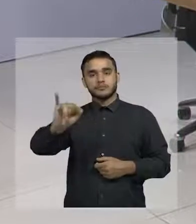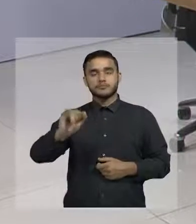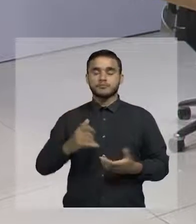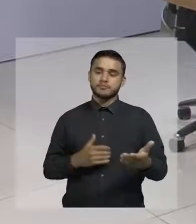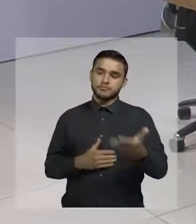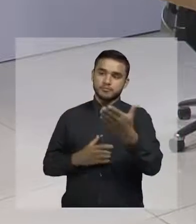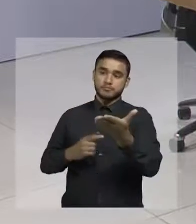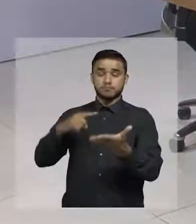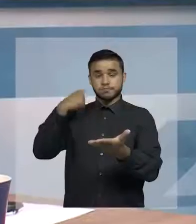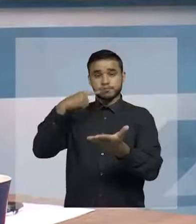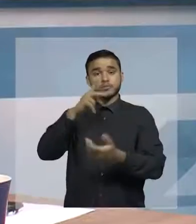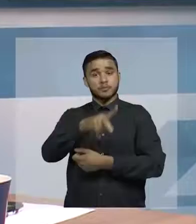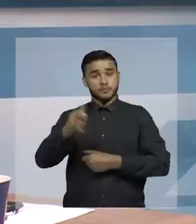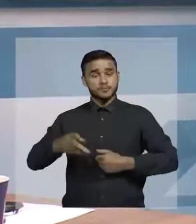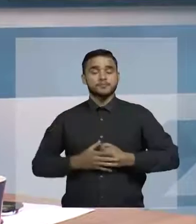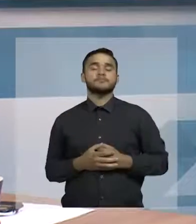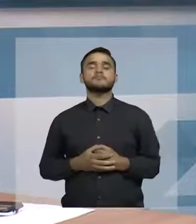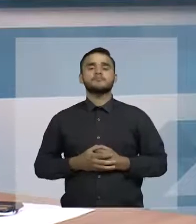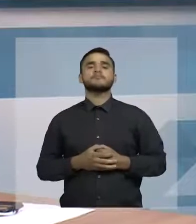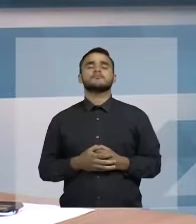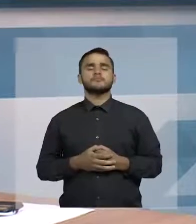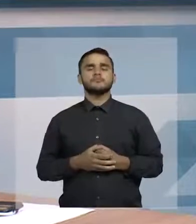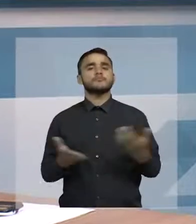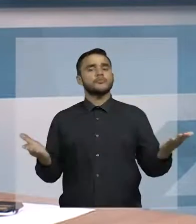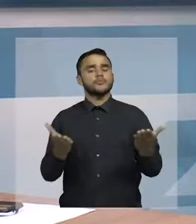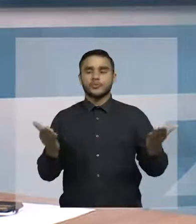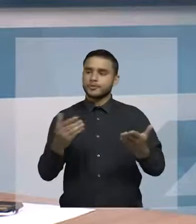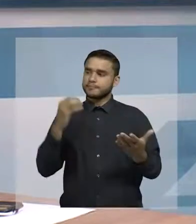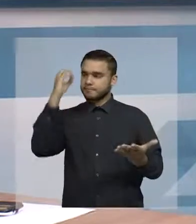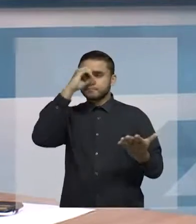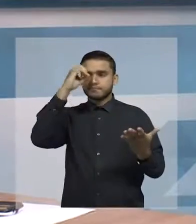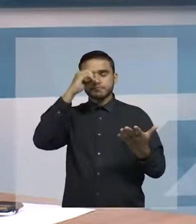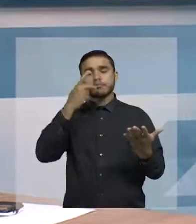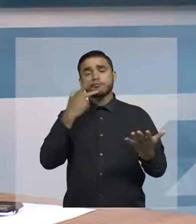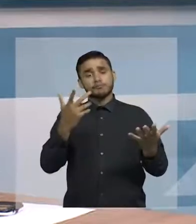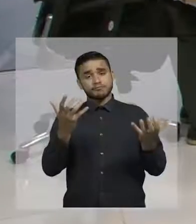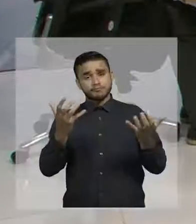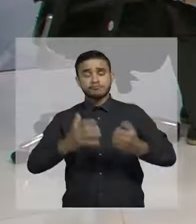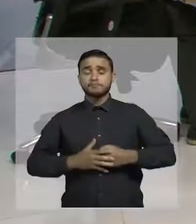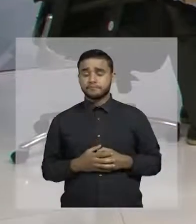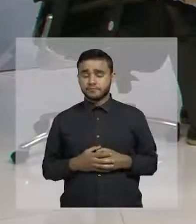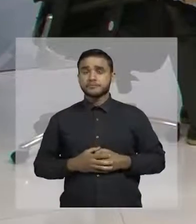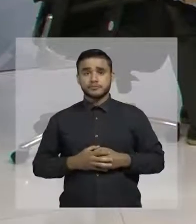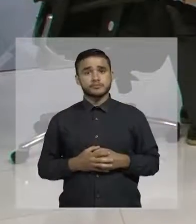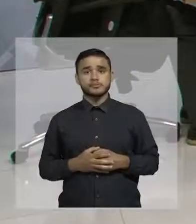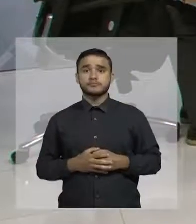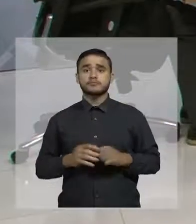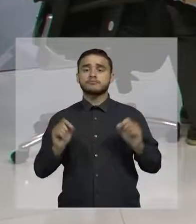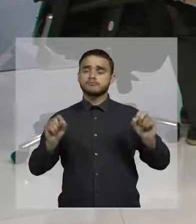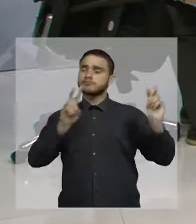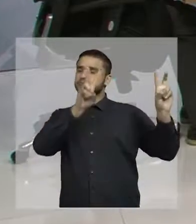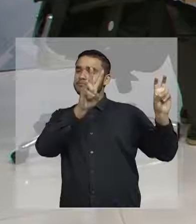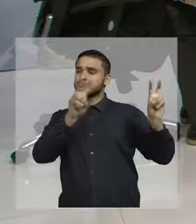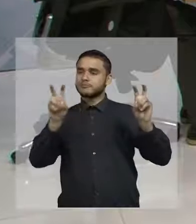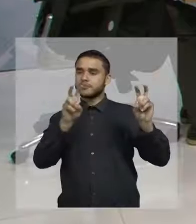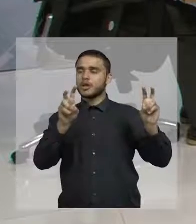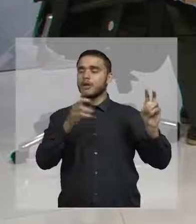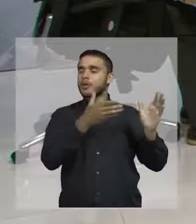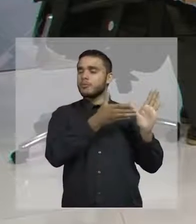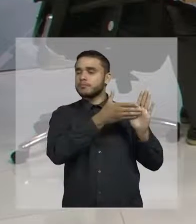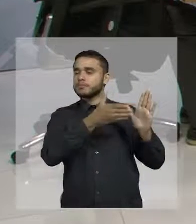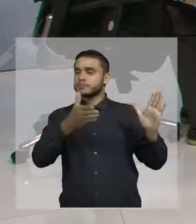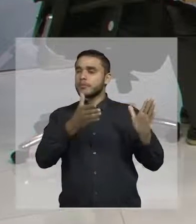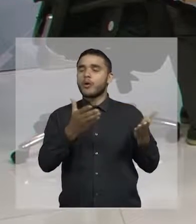e advogado Andrei Aguiar. Nós vamos começar o programa, eu queria propor, com o tema objeto de abertura desse